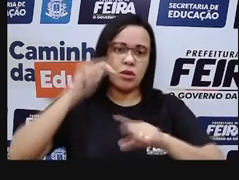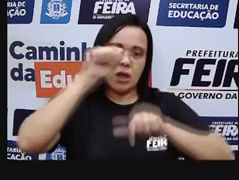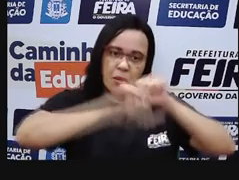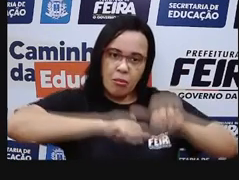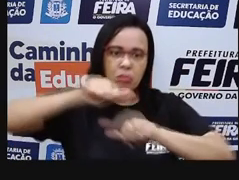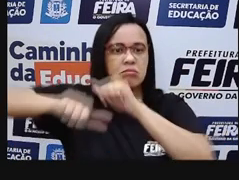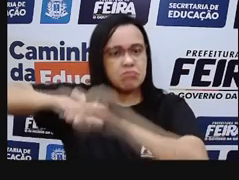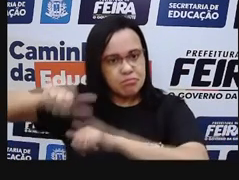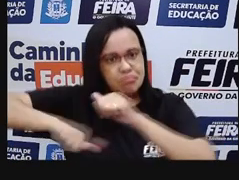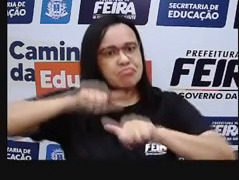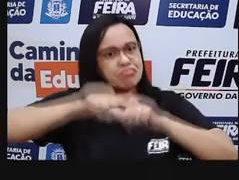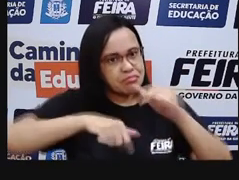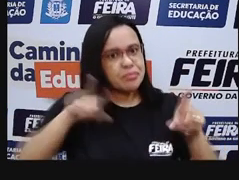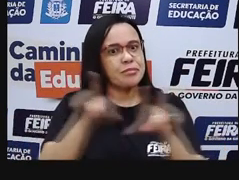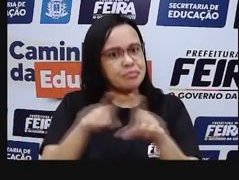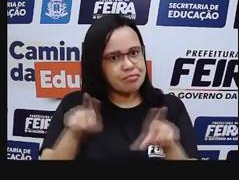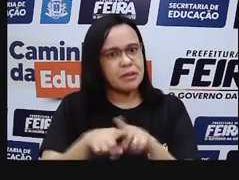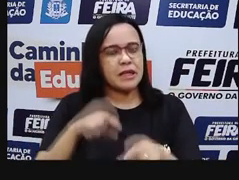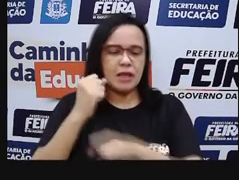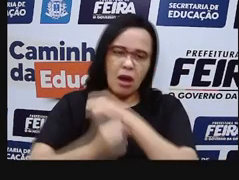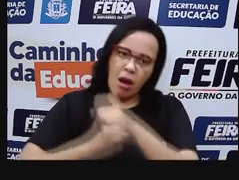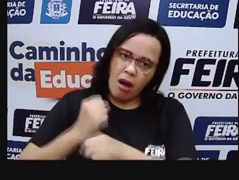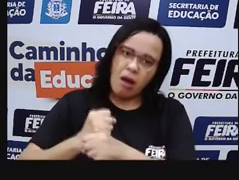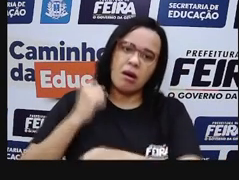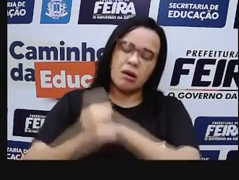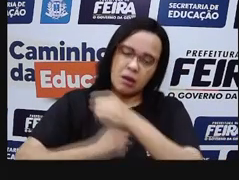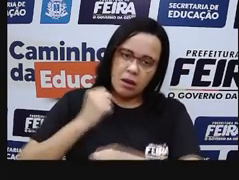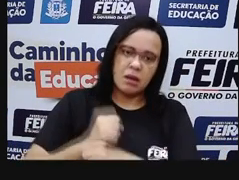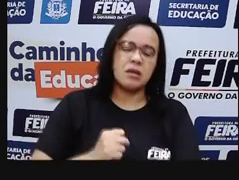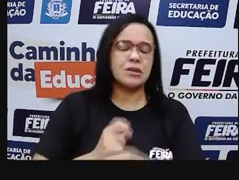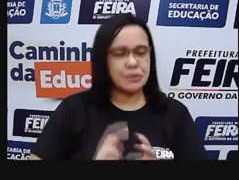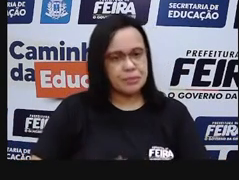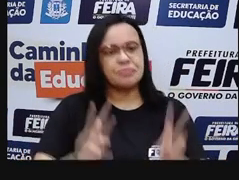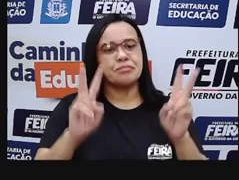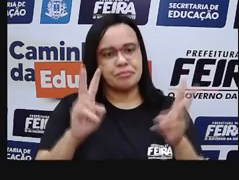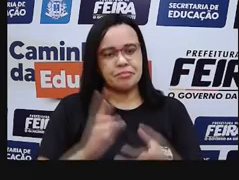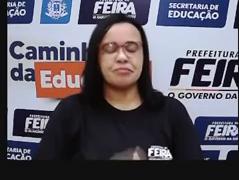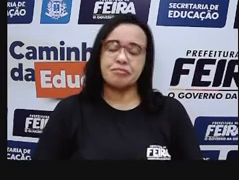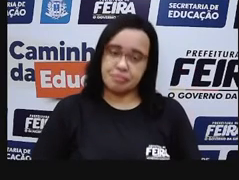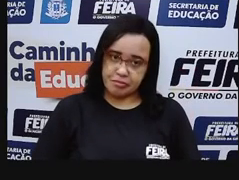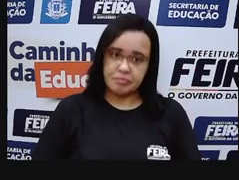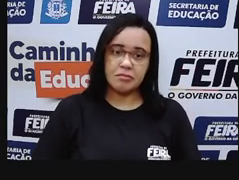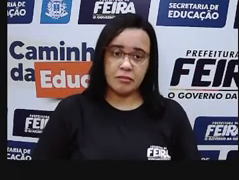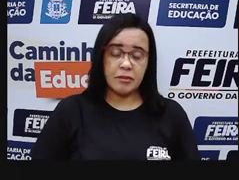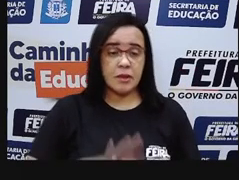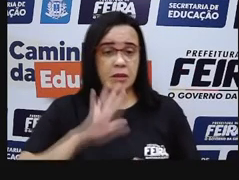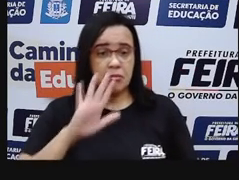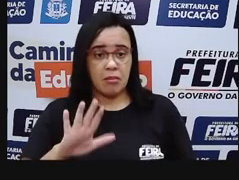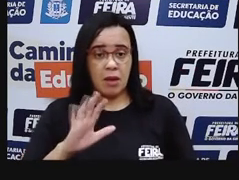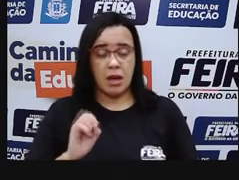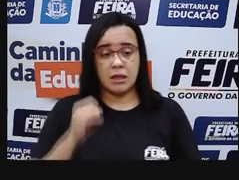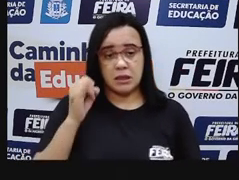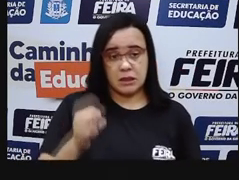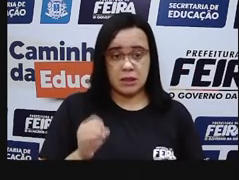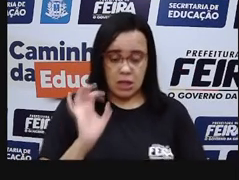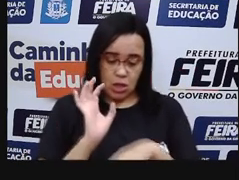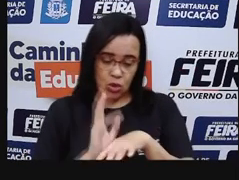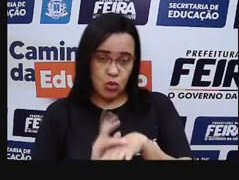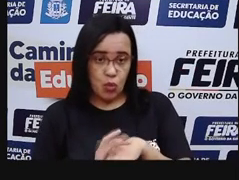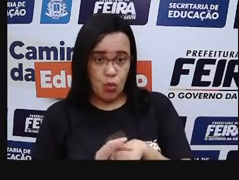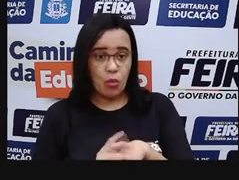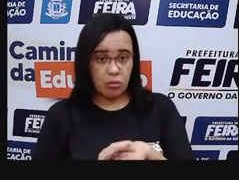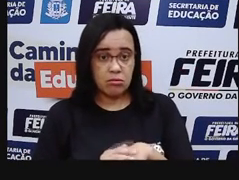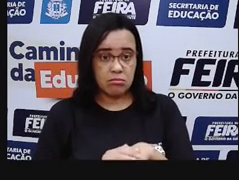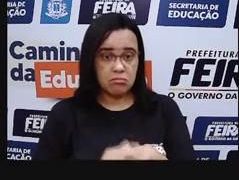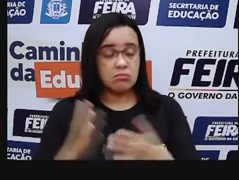diferente para quantas combater esse vírus da gripe mas não existe outras doenças que se a gente for imunizado